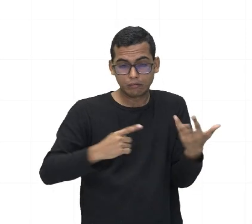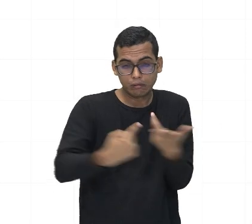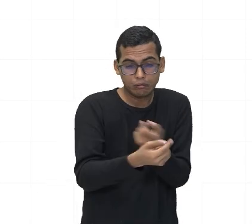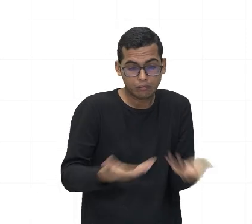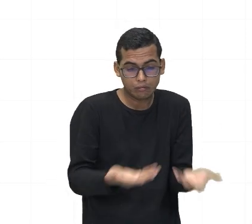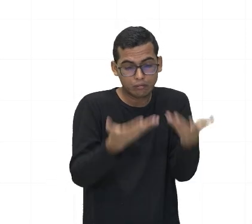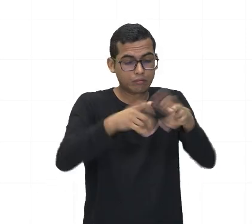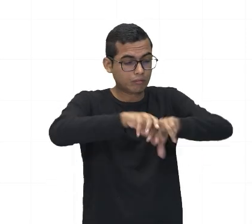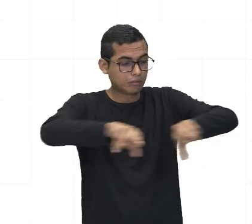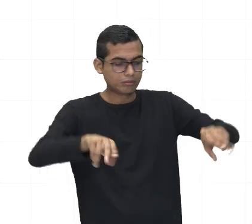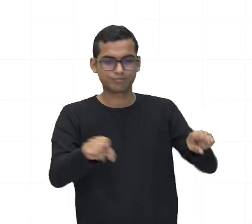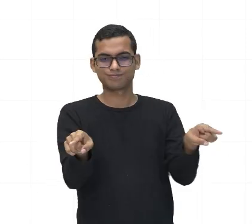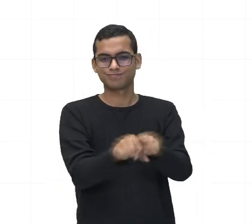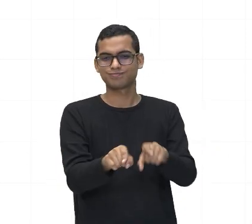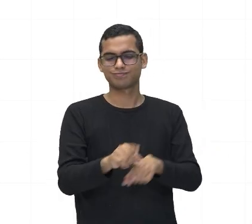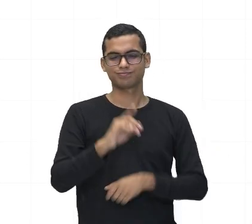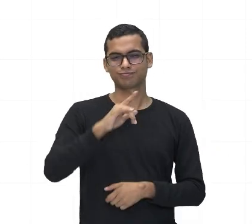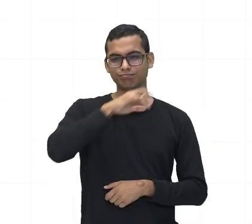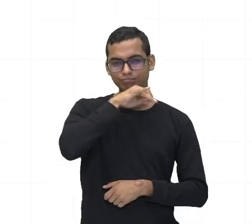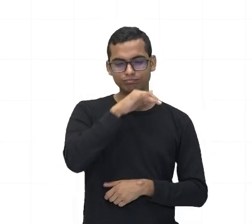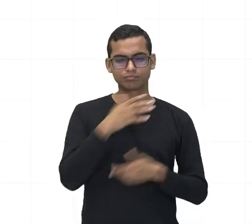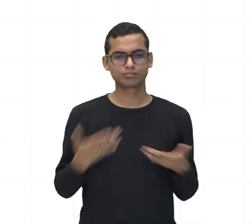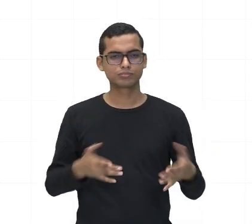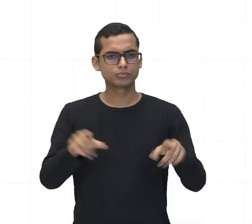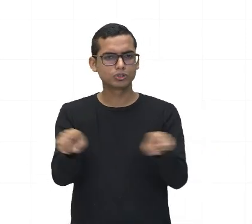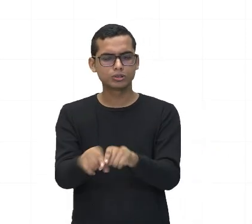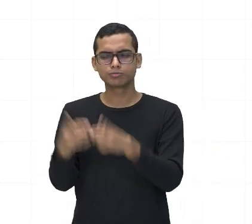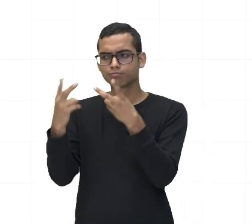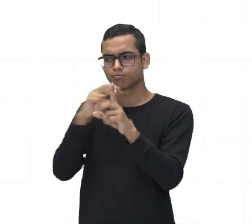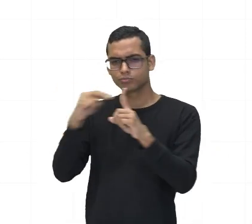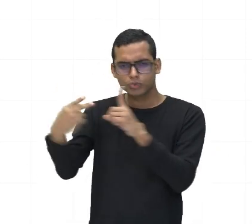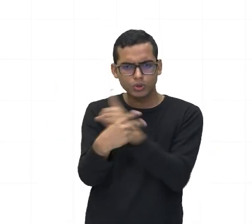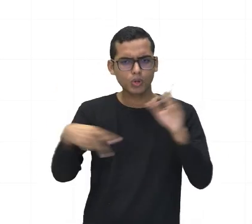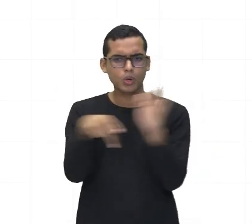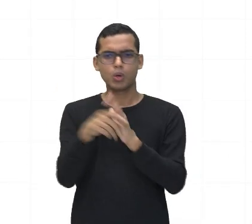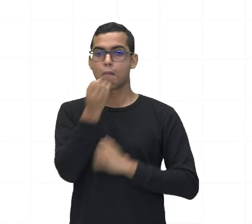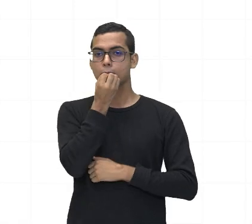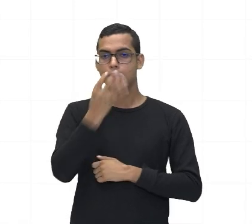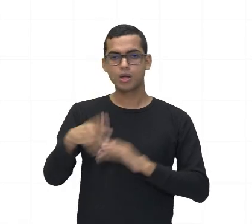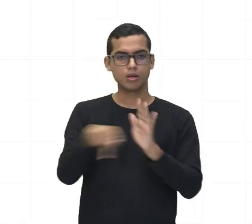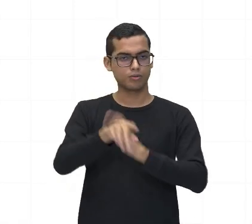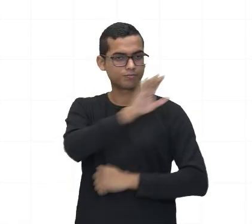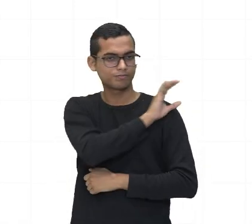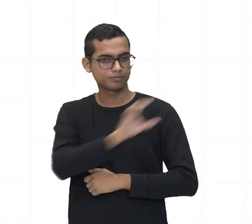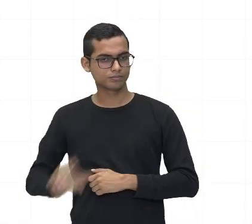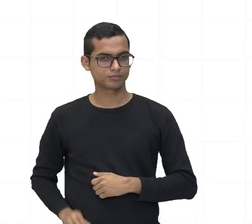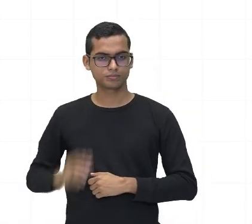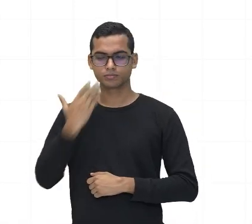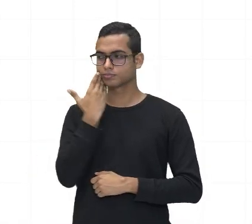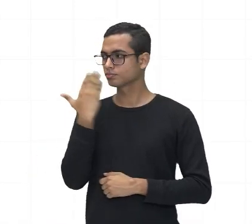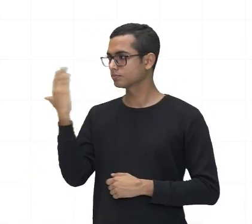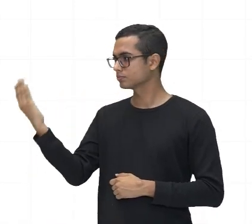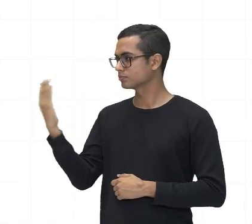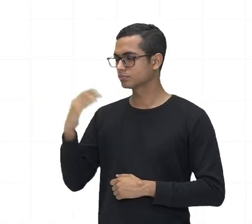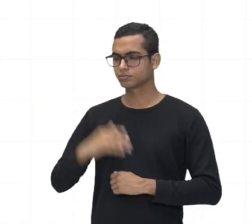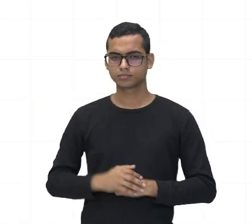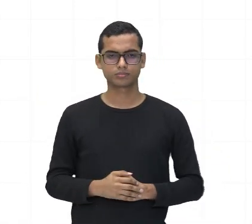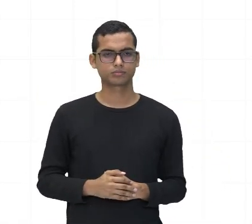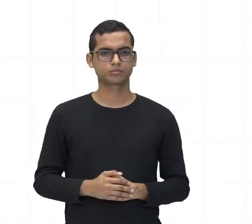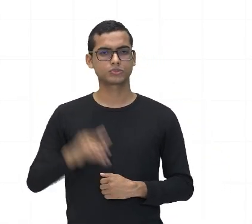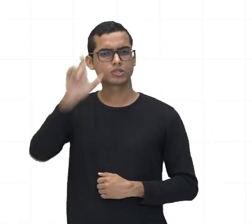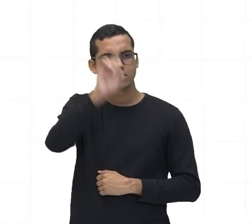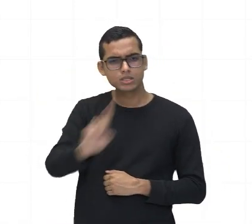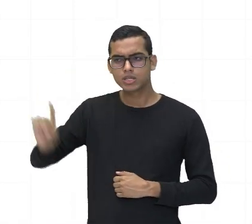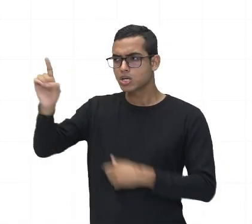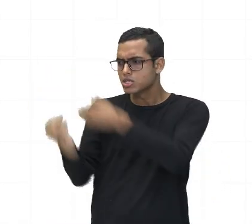pode fazer uma conexão com a visão cristã de bondade, que é o quê? No cristianismo, Deus,